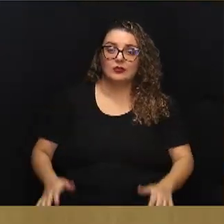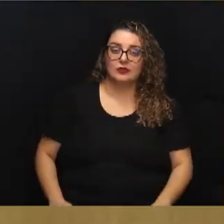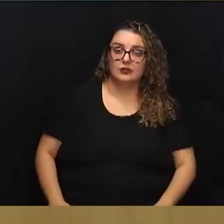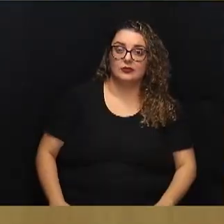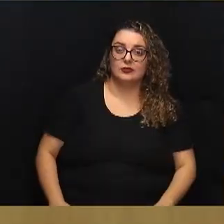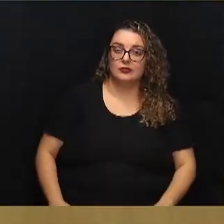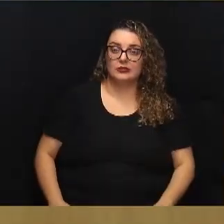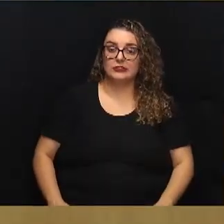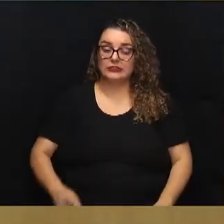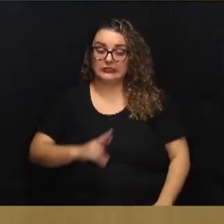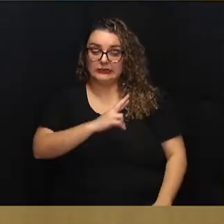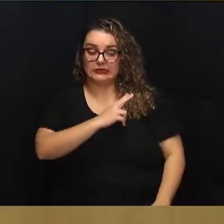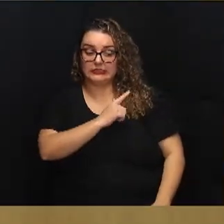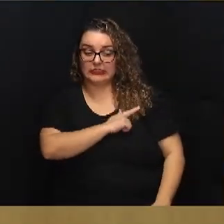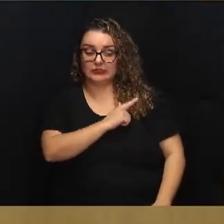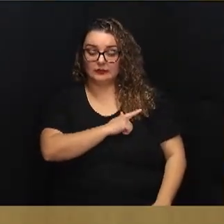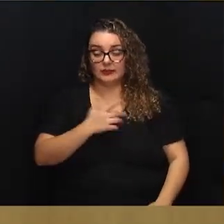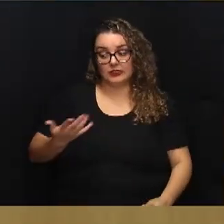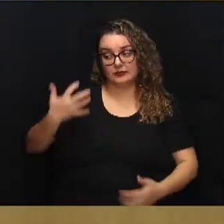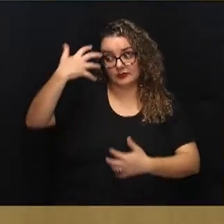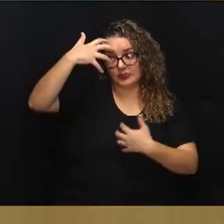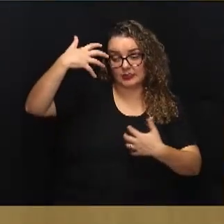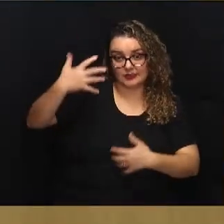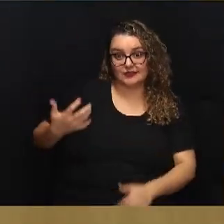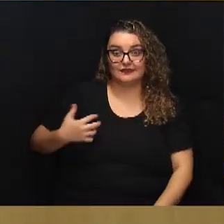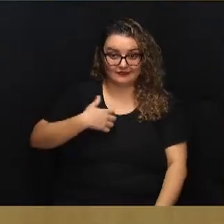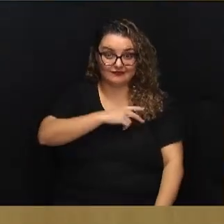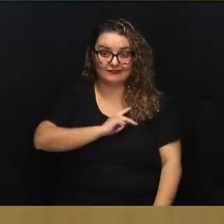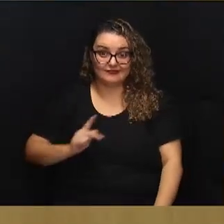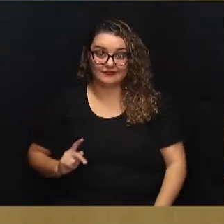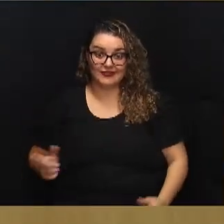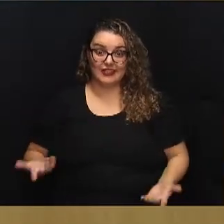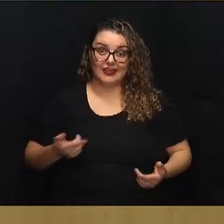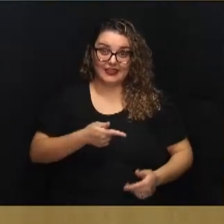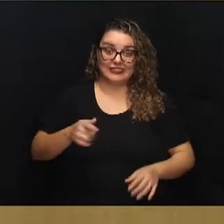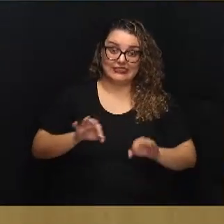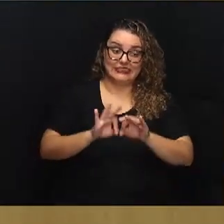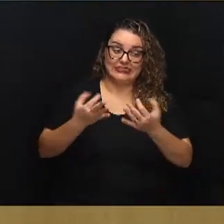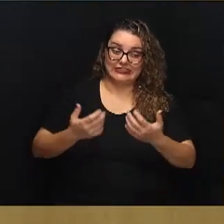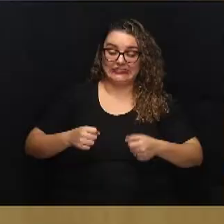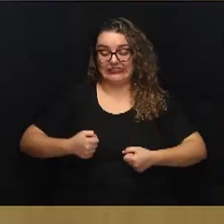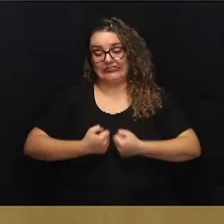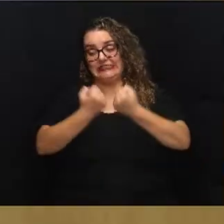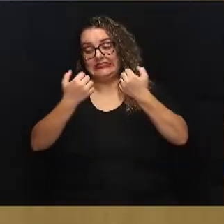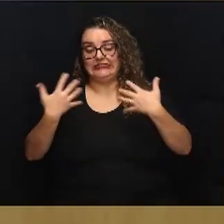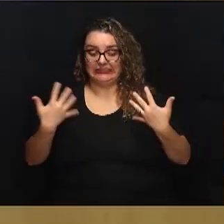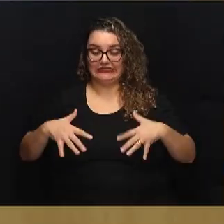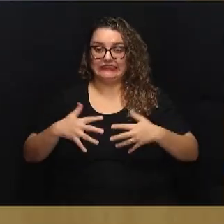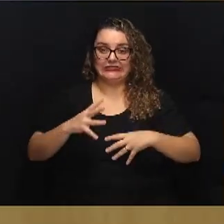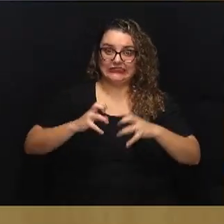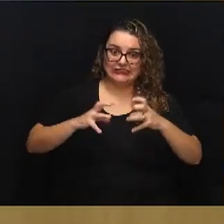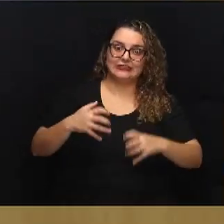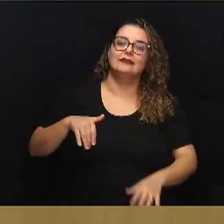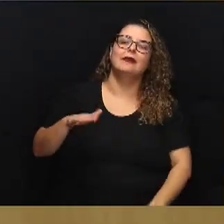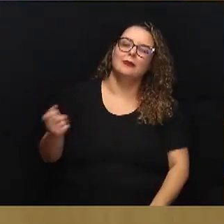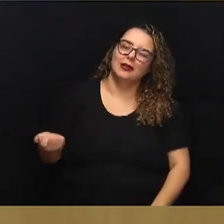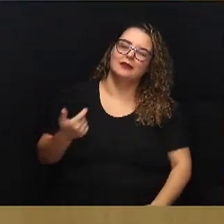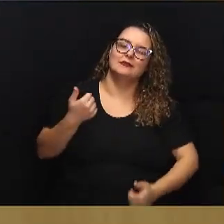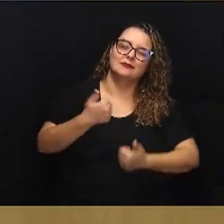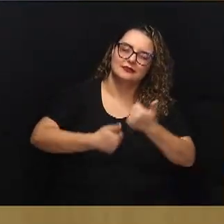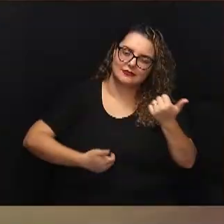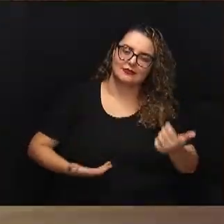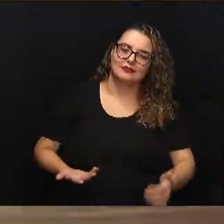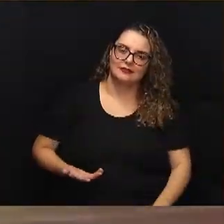dois times, nessa semana eles ficam meio que rompidos, entendeu? Então é muito mais que futebol, né? Muito